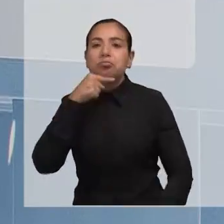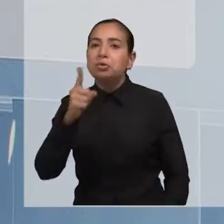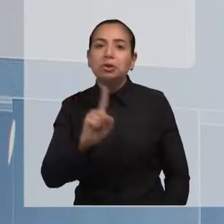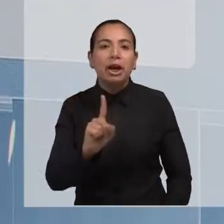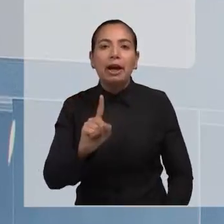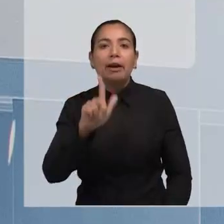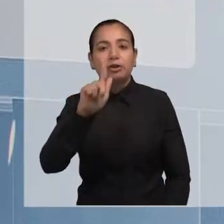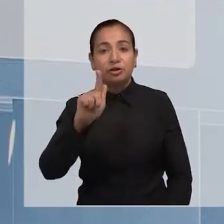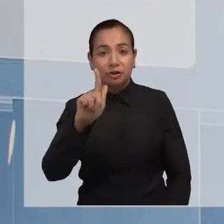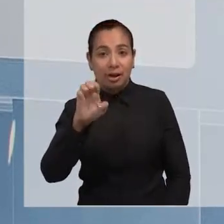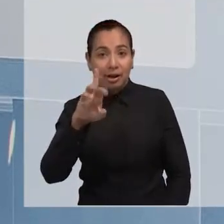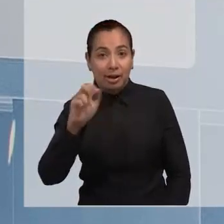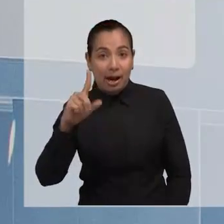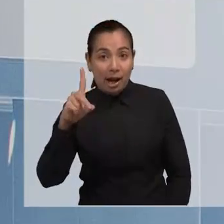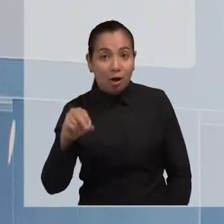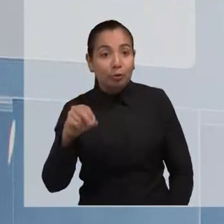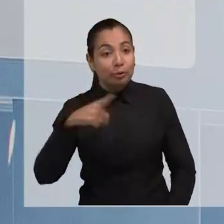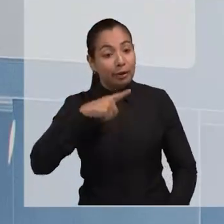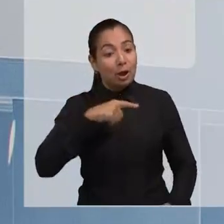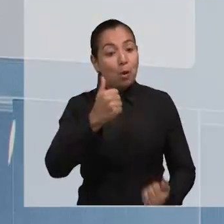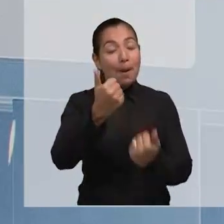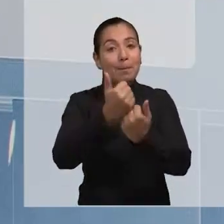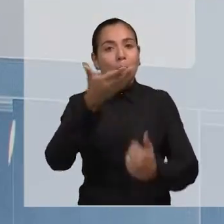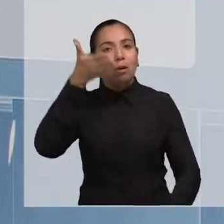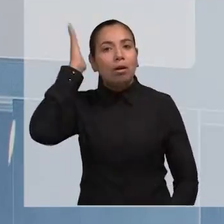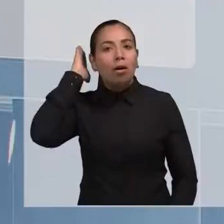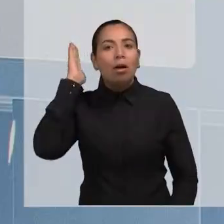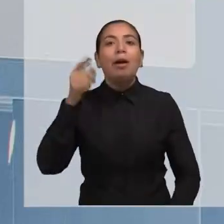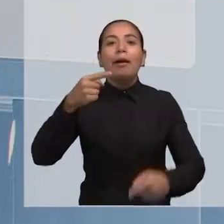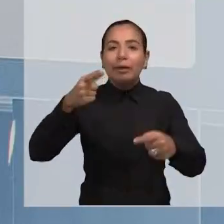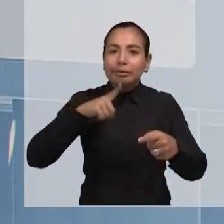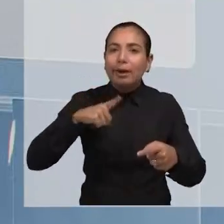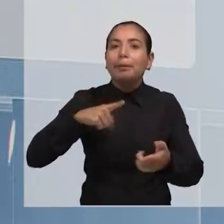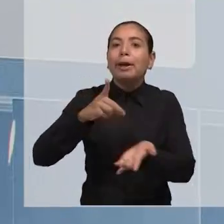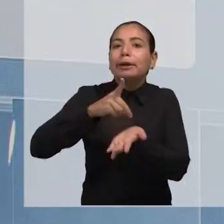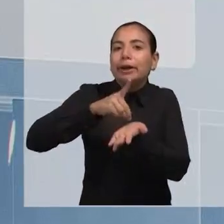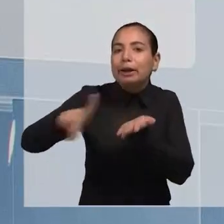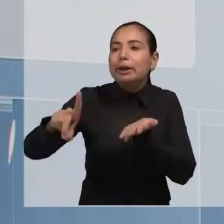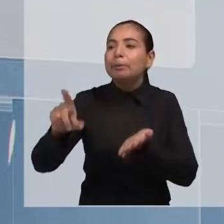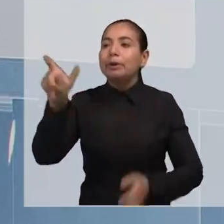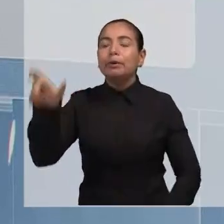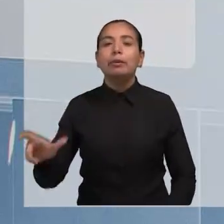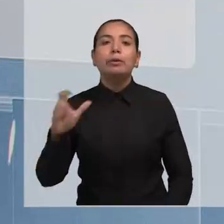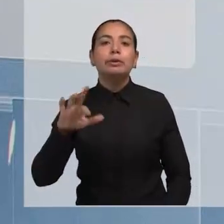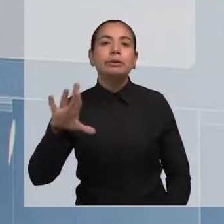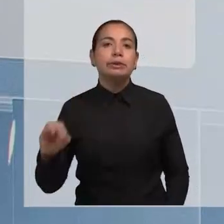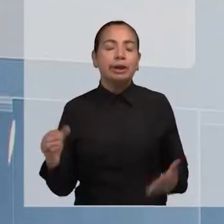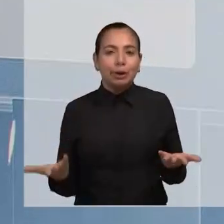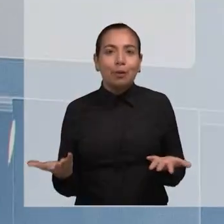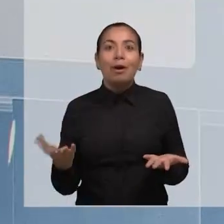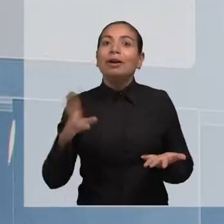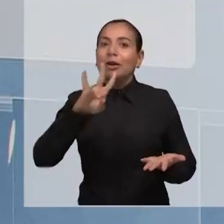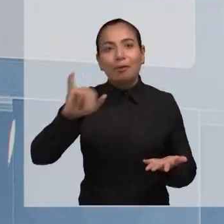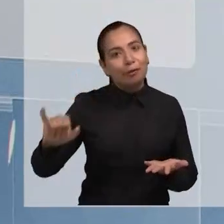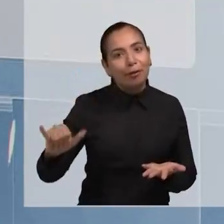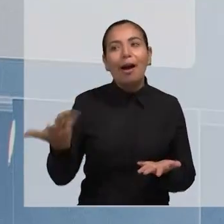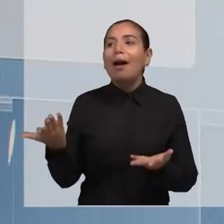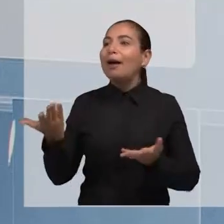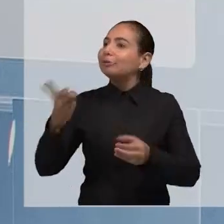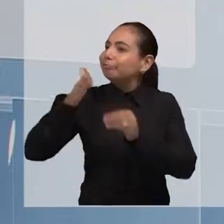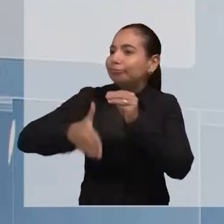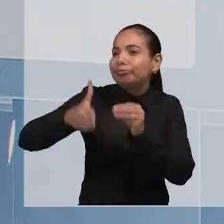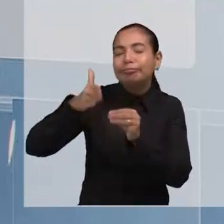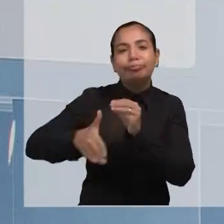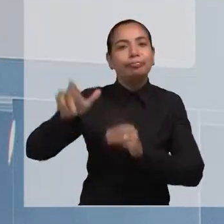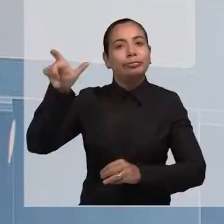Alckmin, que tem o apoio do Michel Temer, que é inimigo do Ciro. Aberto. E vai fazer tudo para derrubá-lo. Então o cara